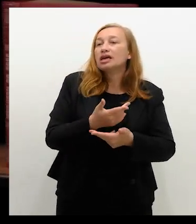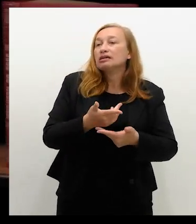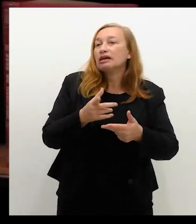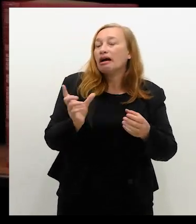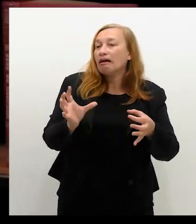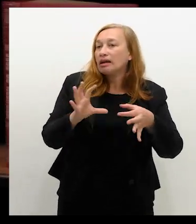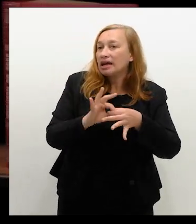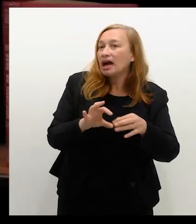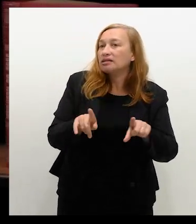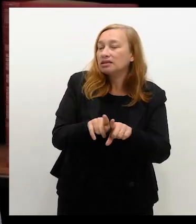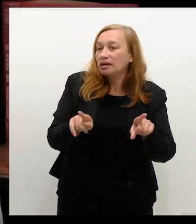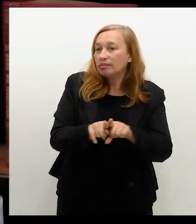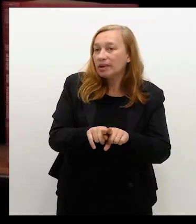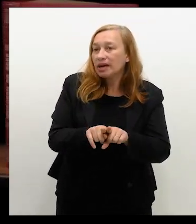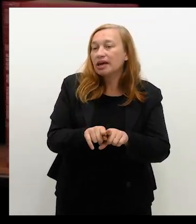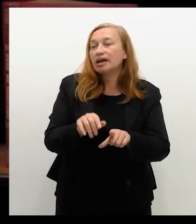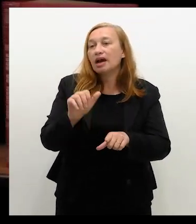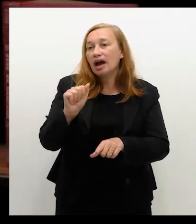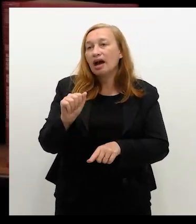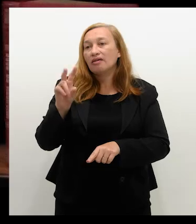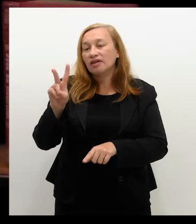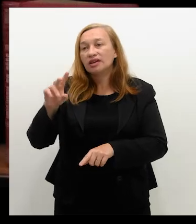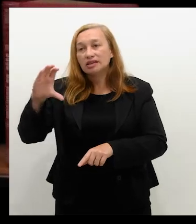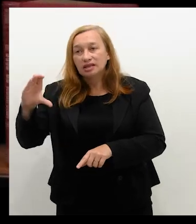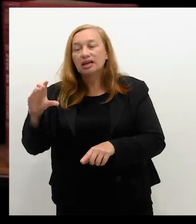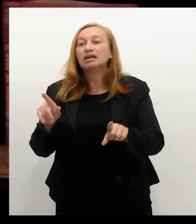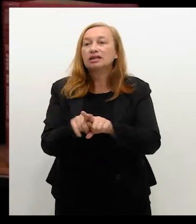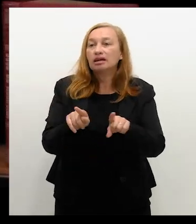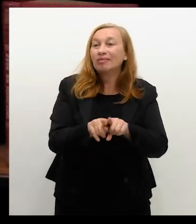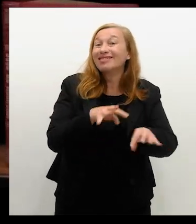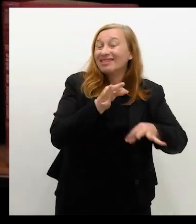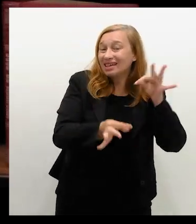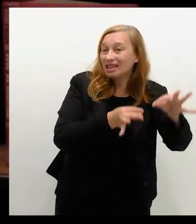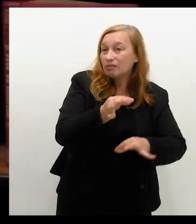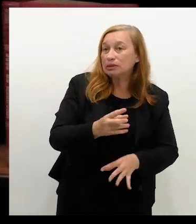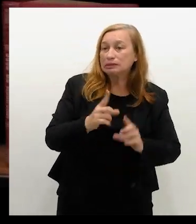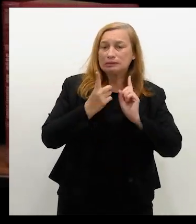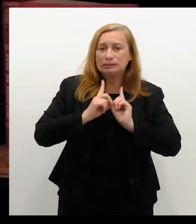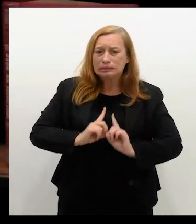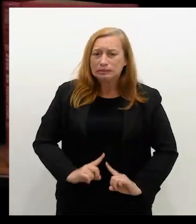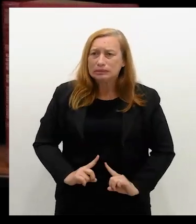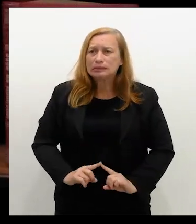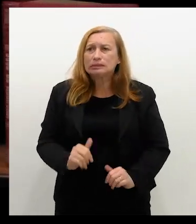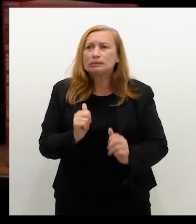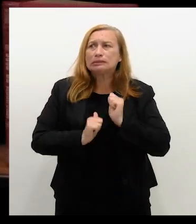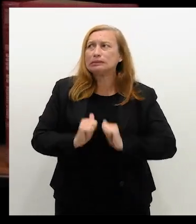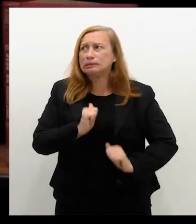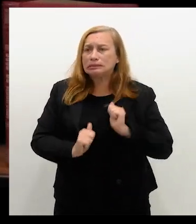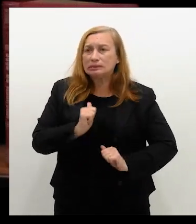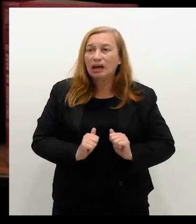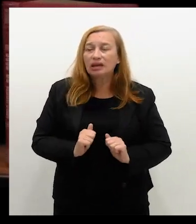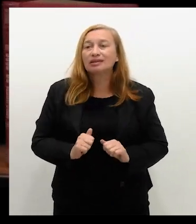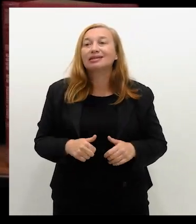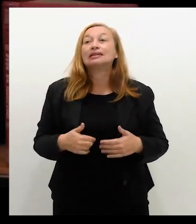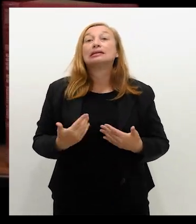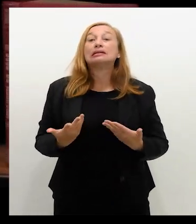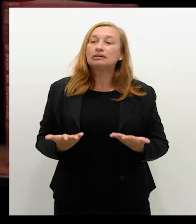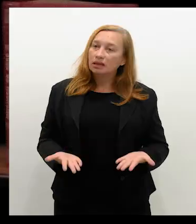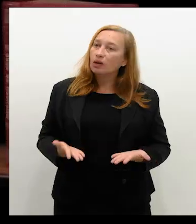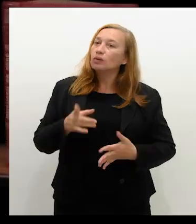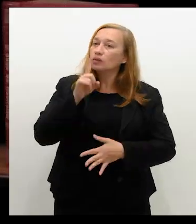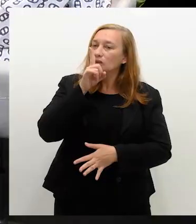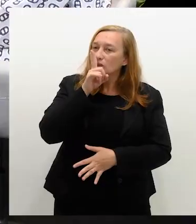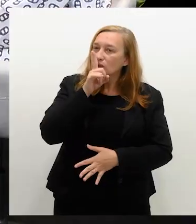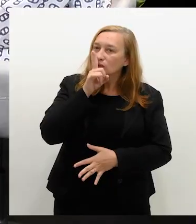Está ligado à hipertensão arterial resistente a tratamento, depressão, ansiedade. Uau. Então,